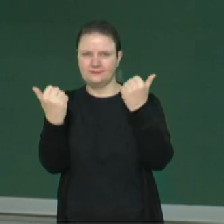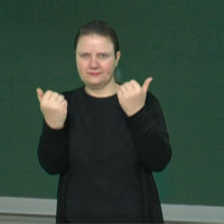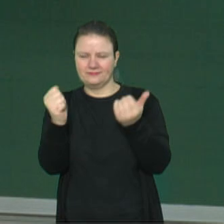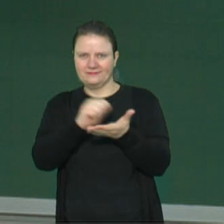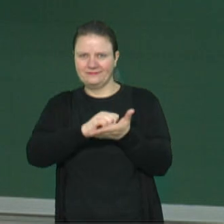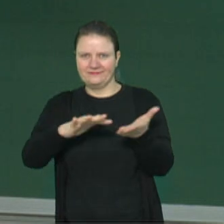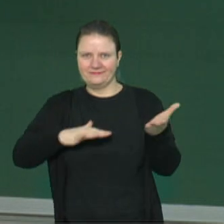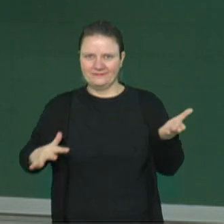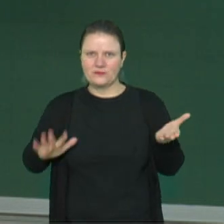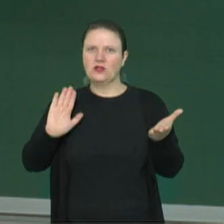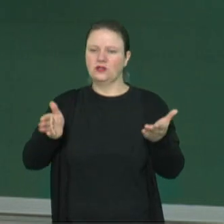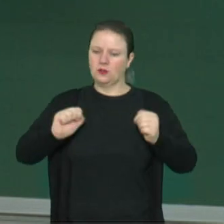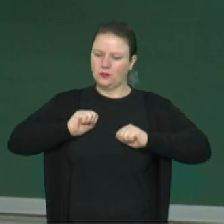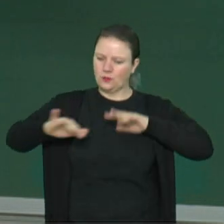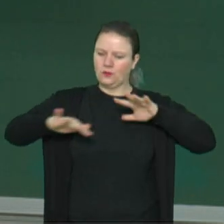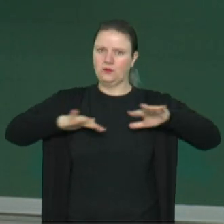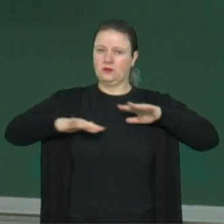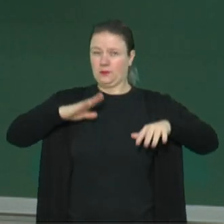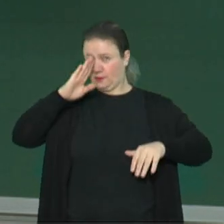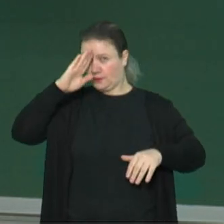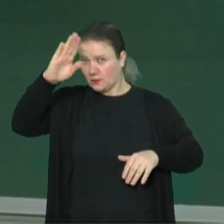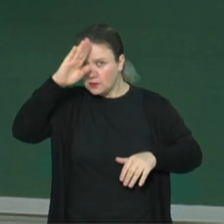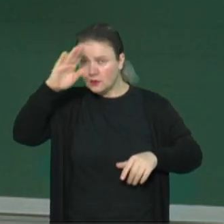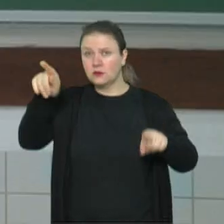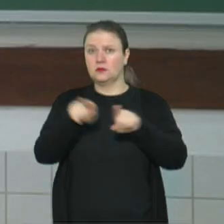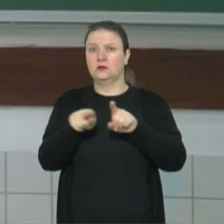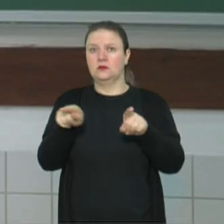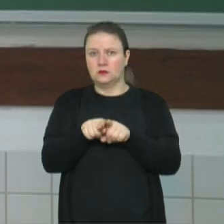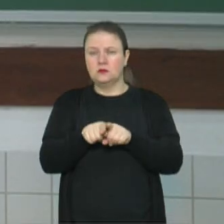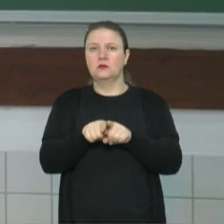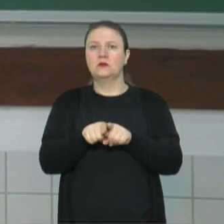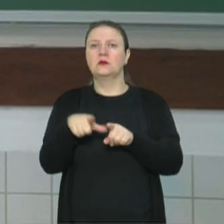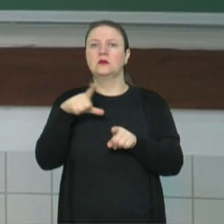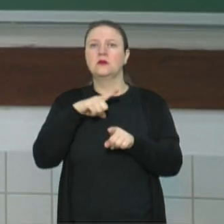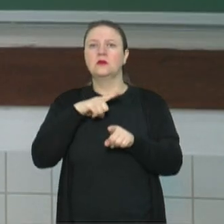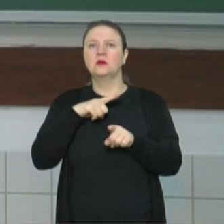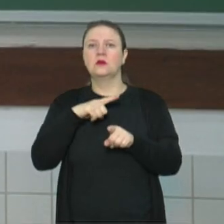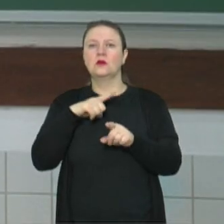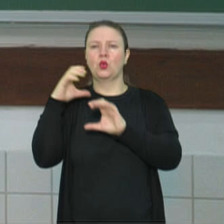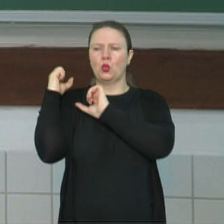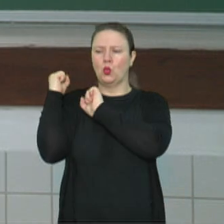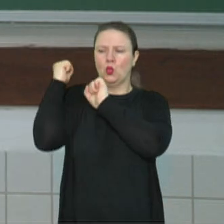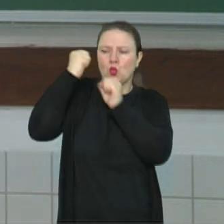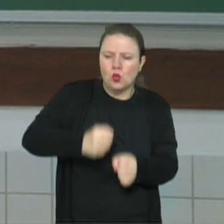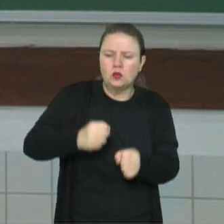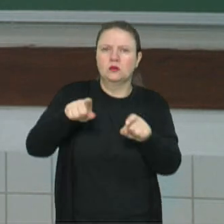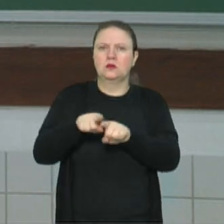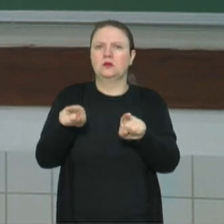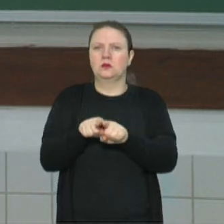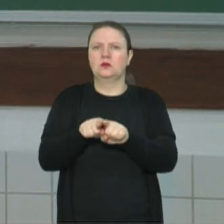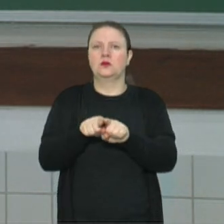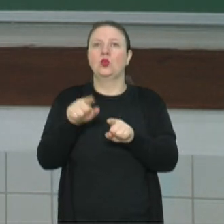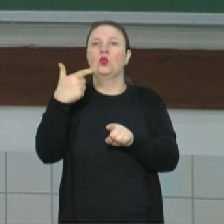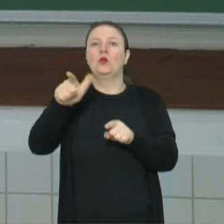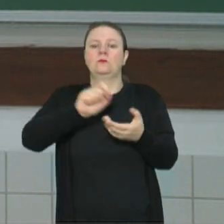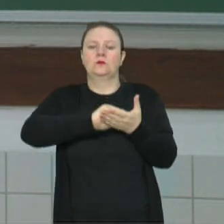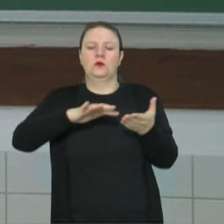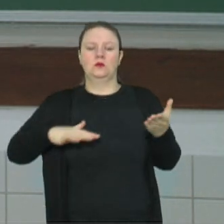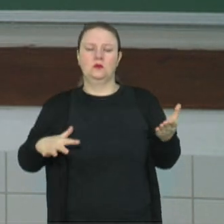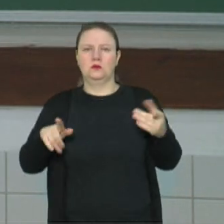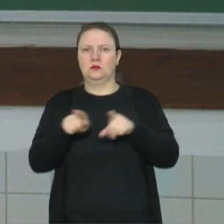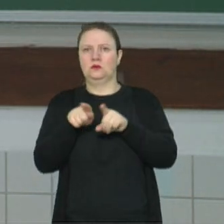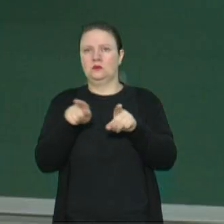então. Falamos dos movimentos, dos principais movimentos, né? São vários movimentos que existem no jiu-jitsu, então temos mais uma atividade que diz